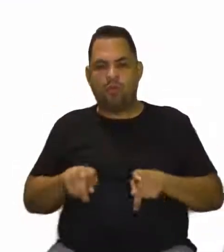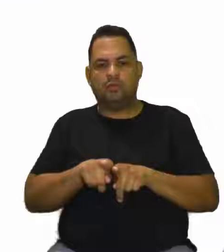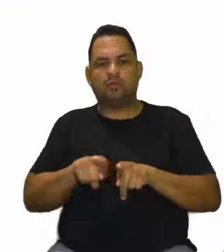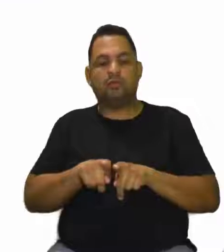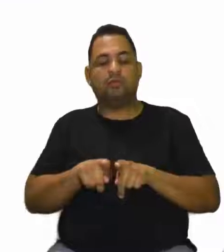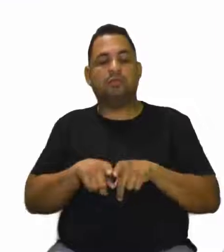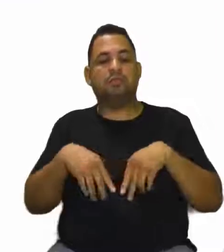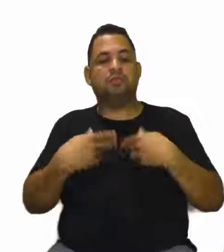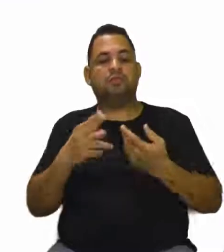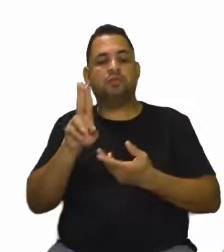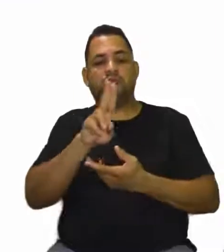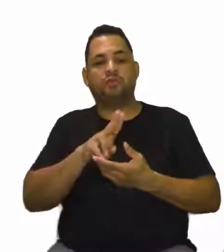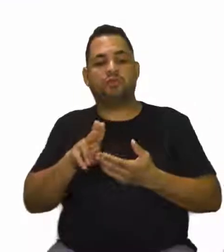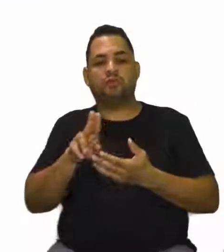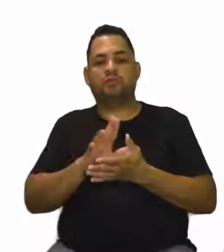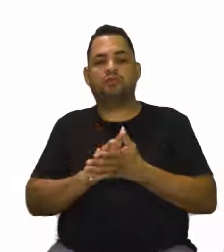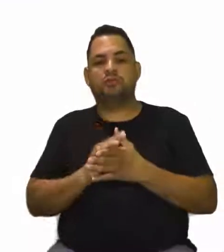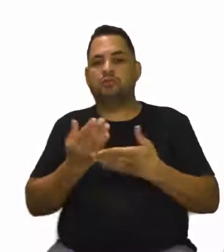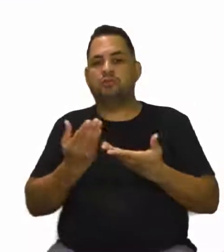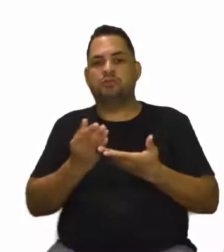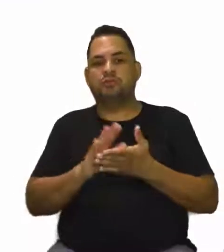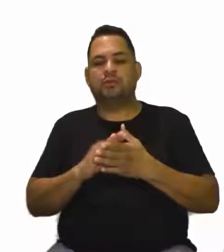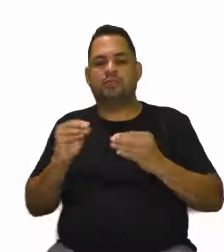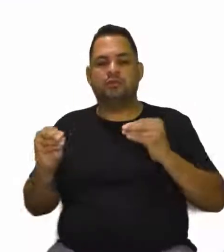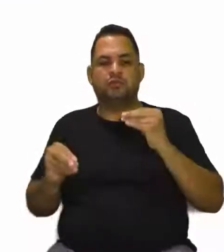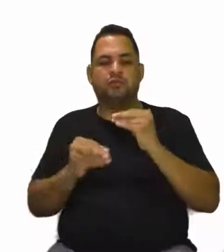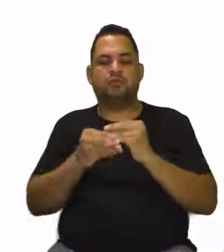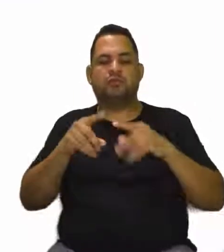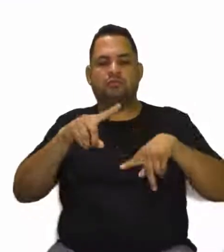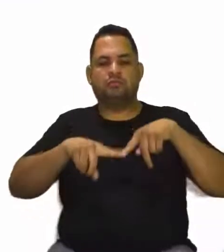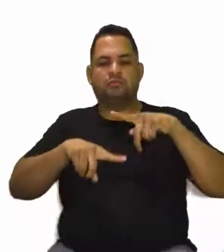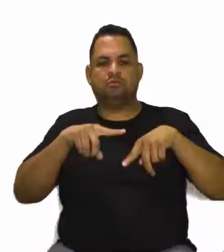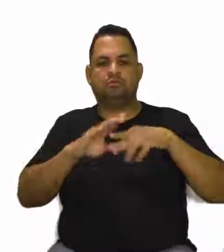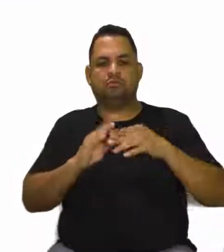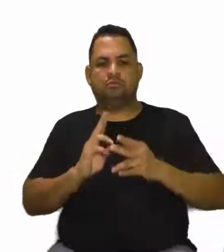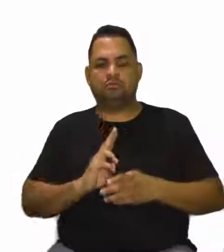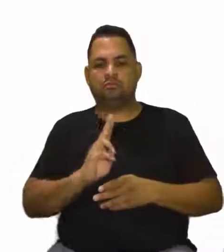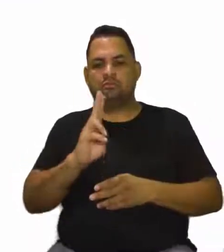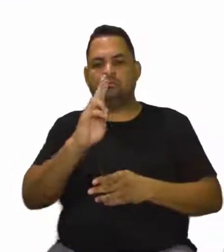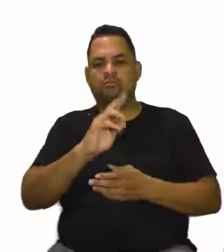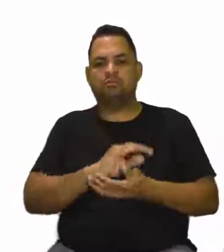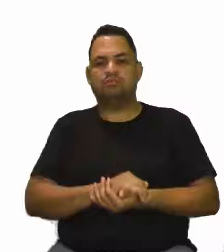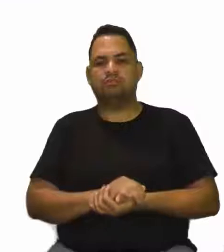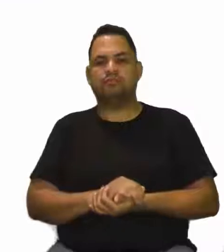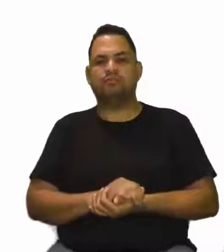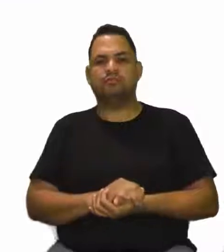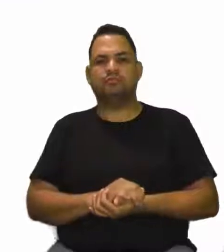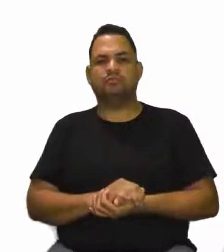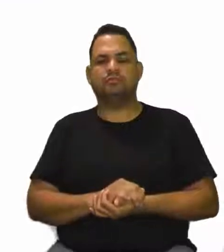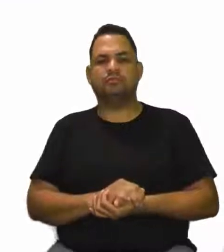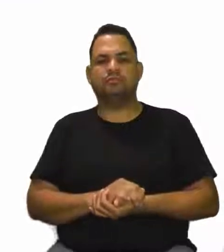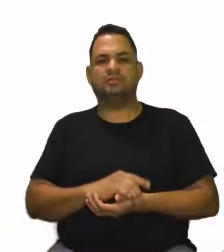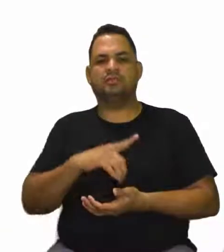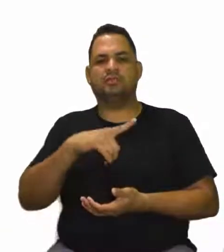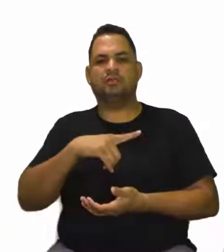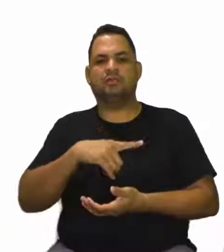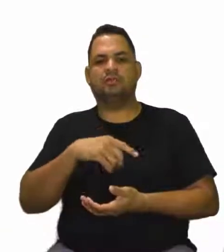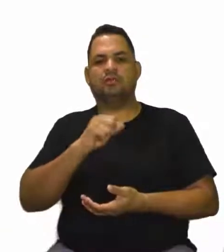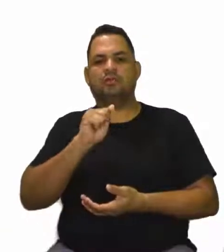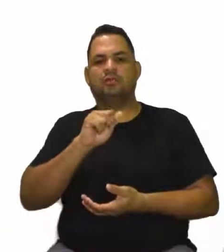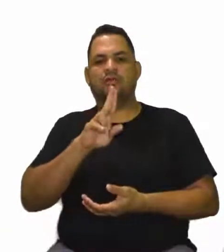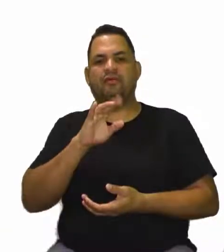fazer utilizando algum implemento, ok? Vamos seguir. Aí nós temos o